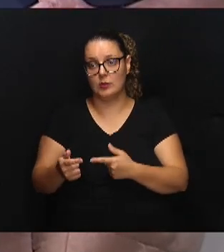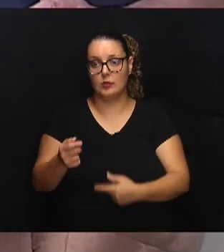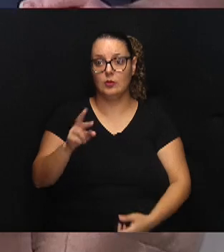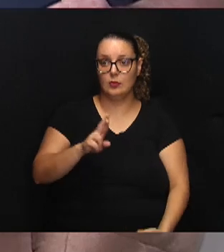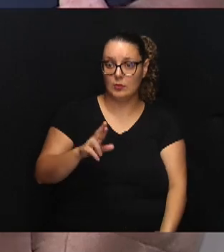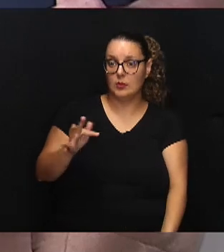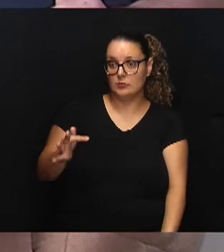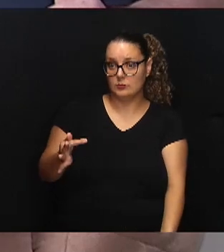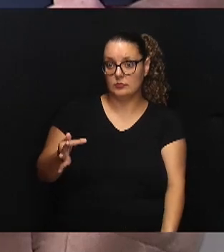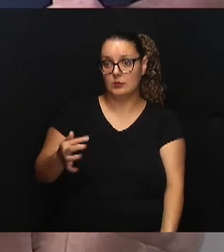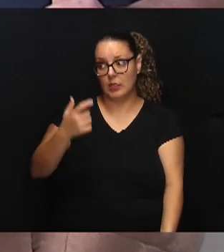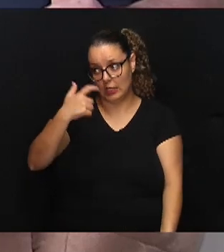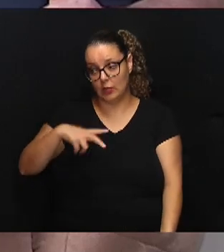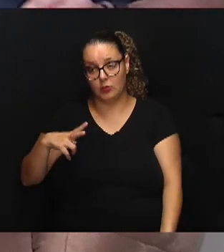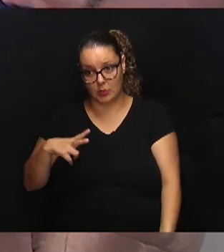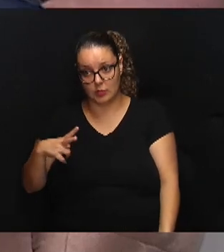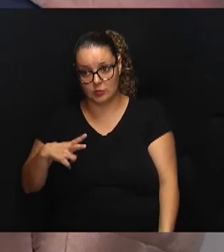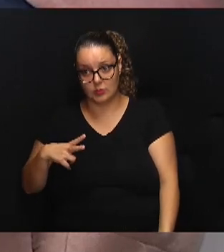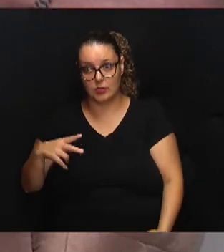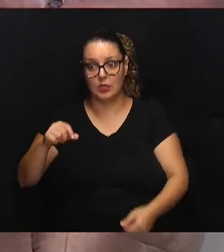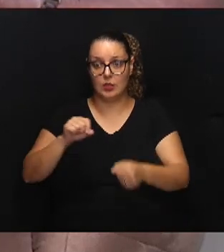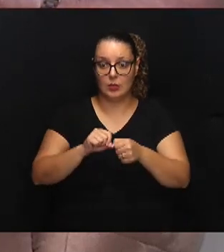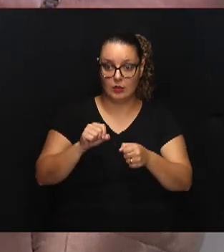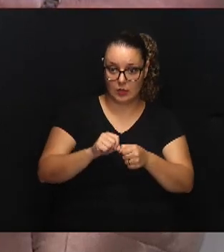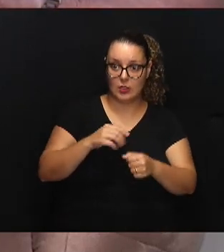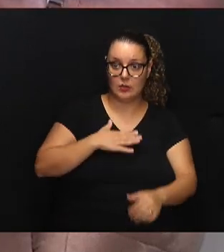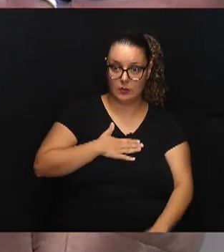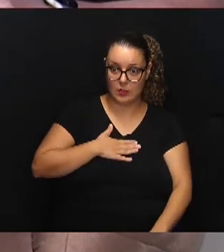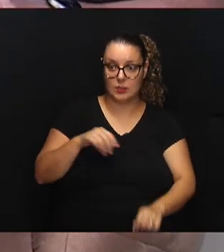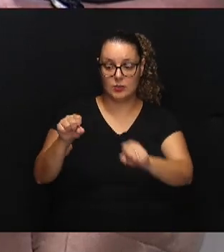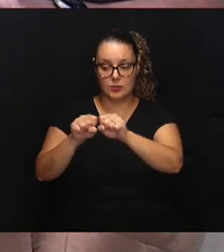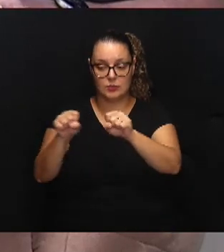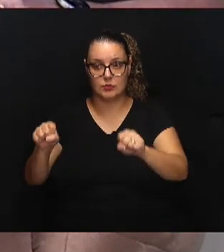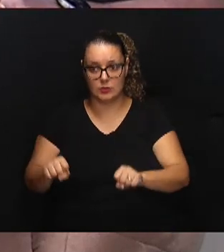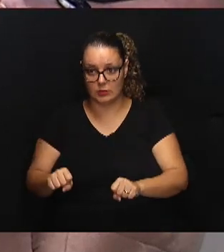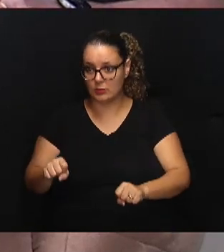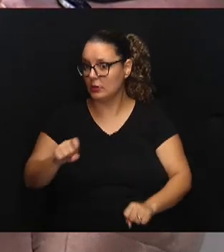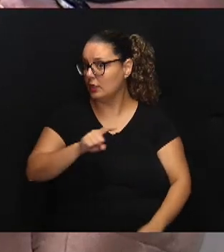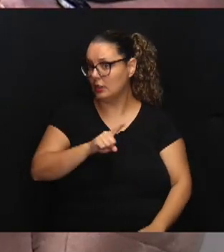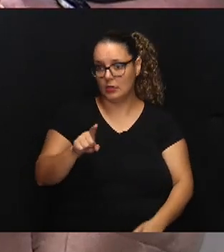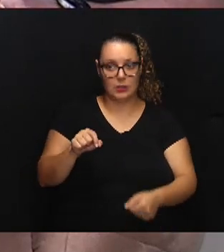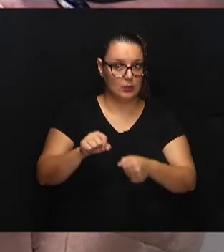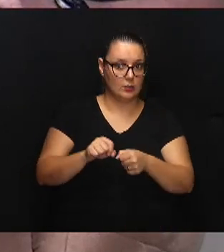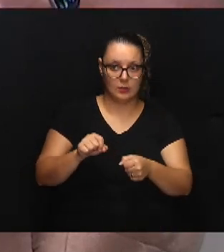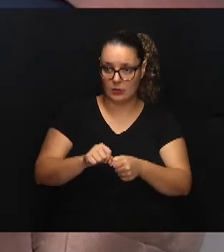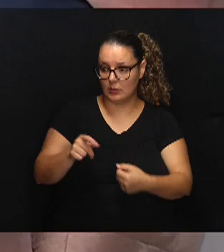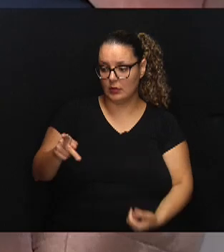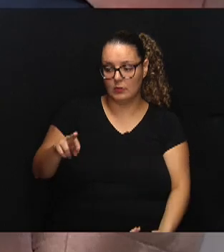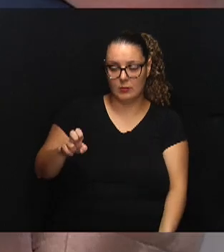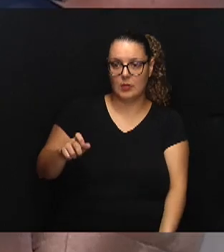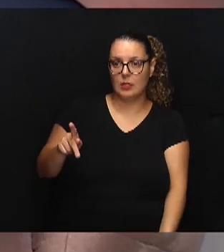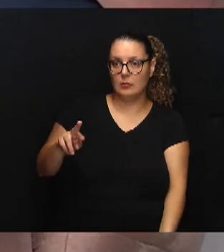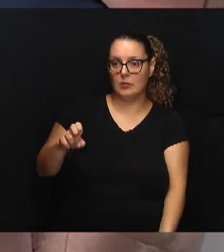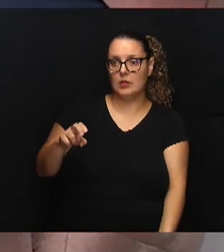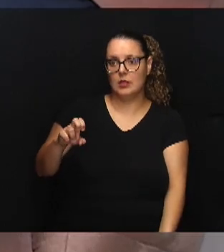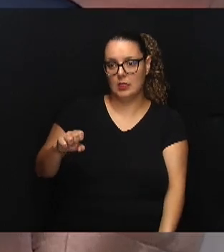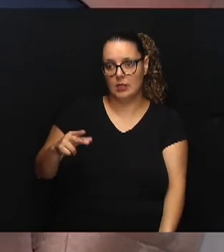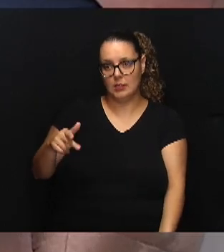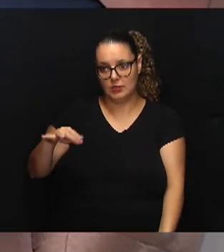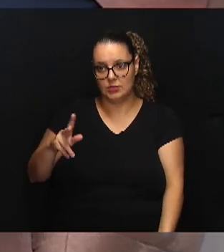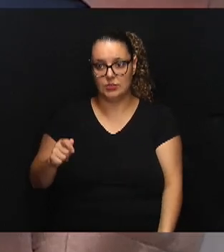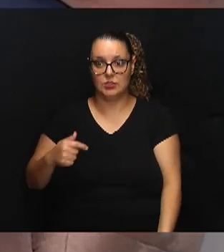Federal. Eu, particularmente, faço a minha por meio do sistema, não faço pela pré-preenchida, gosto, né,